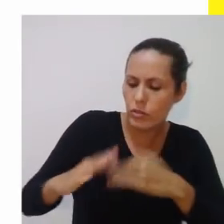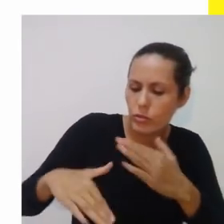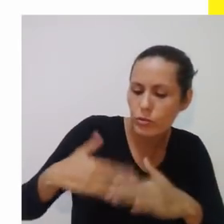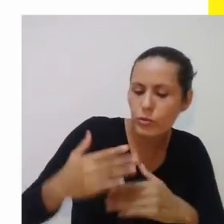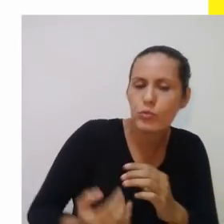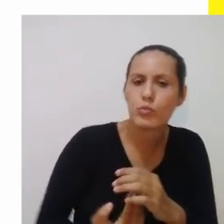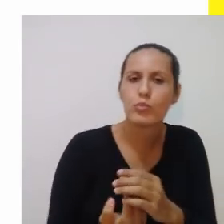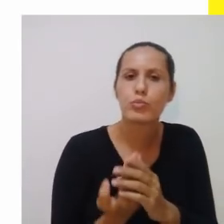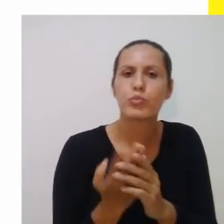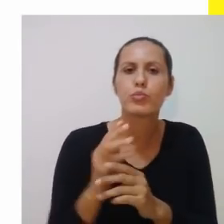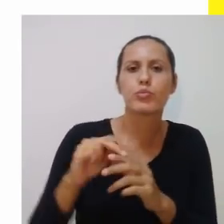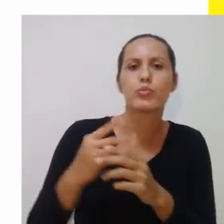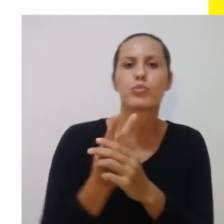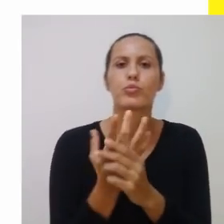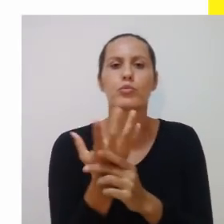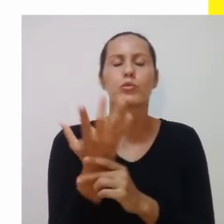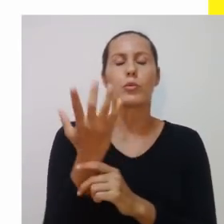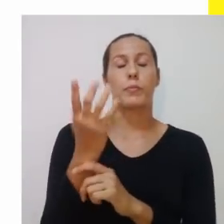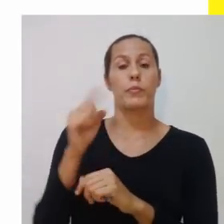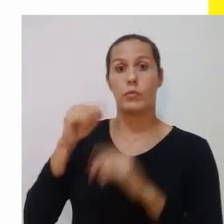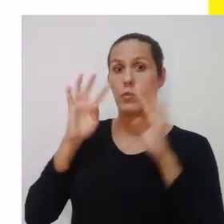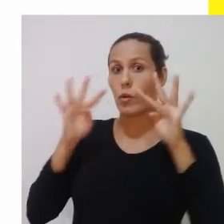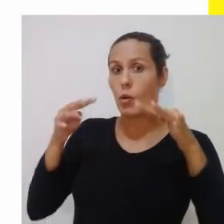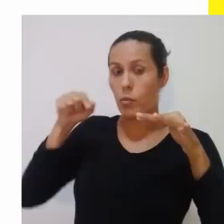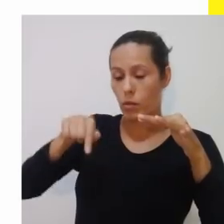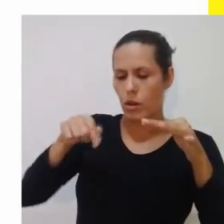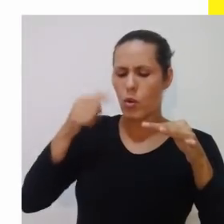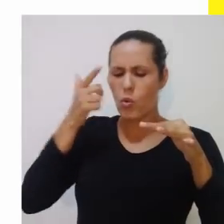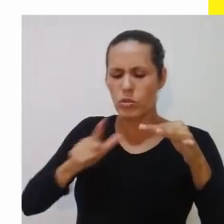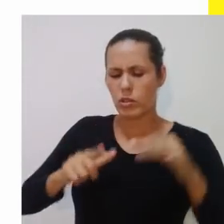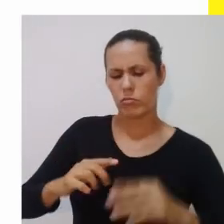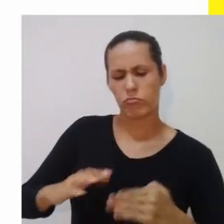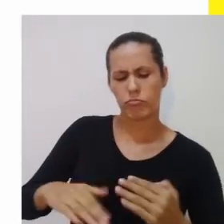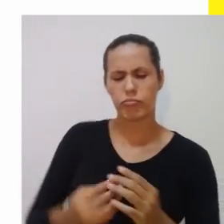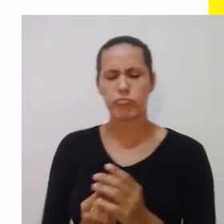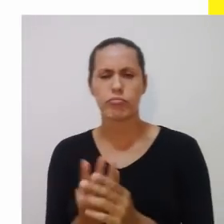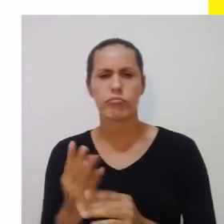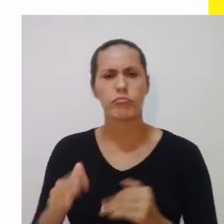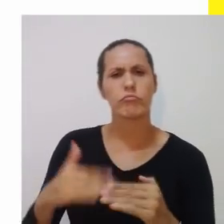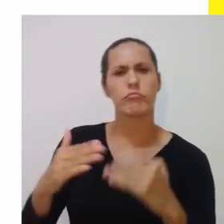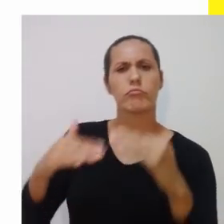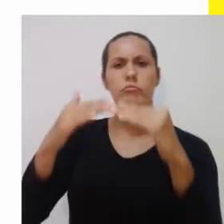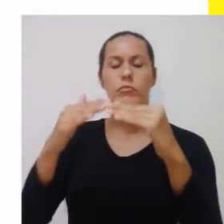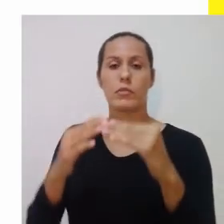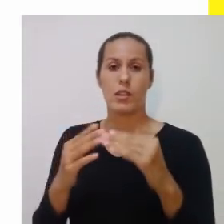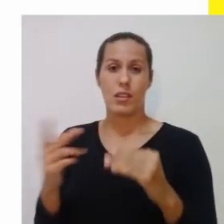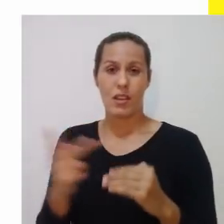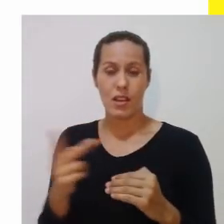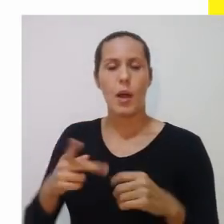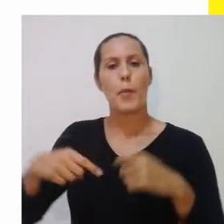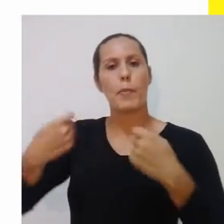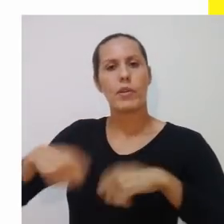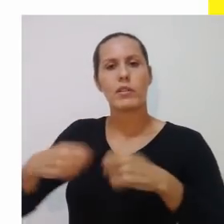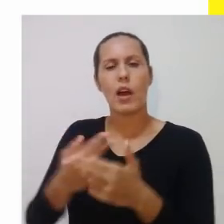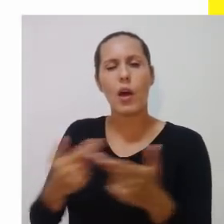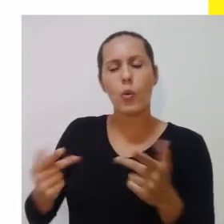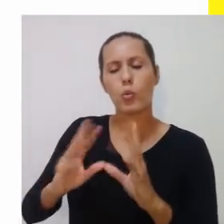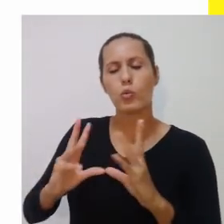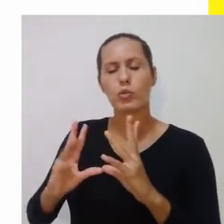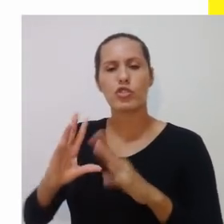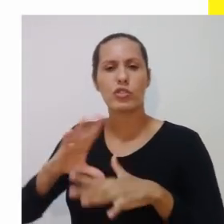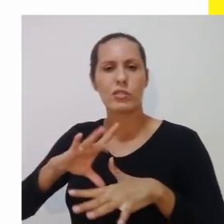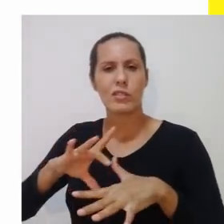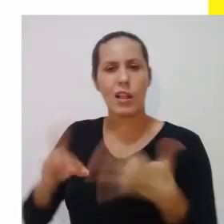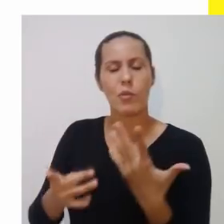vegetais. Preste atenção. Para se desenvolver, as plantas necessitam de alguns elementos